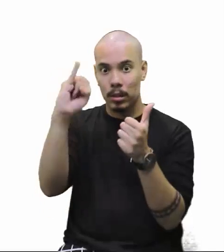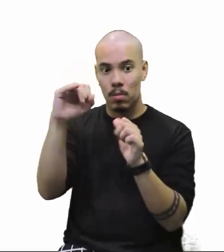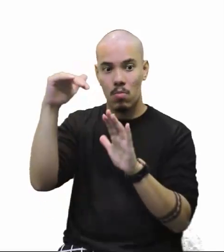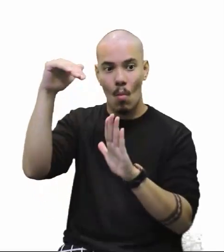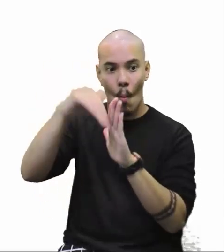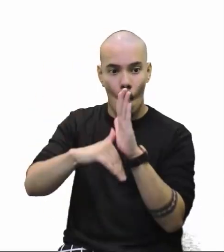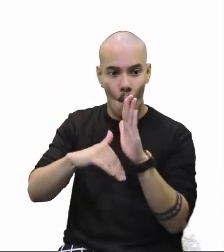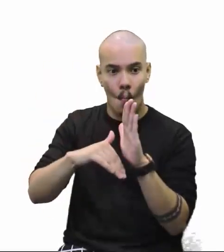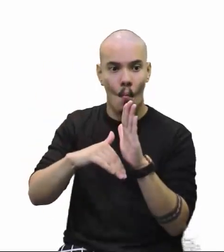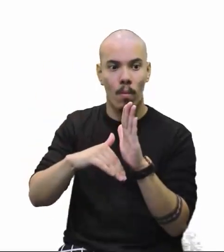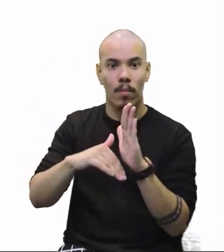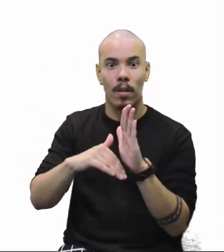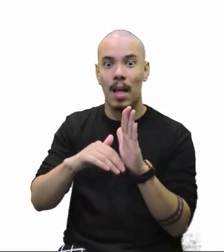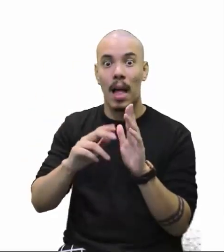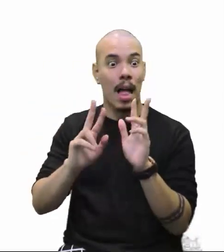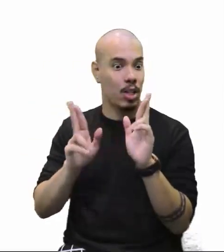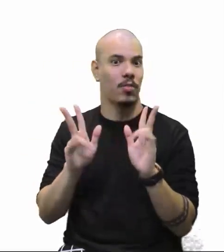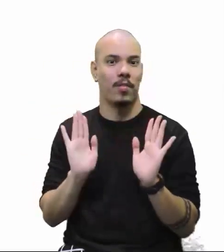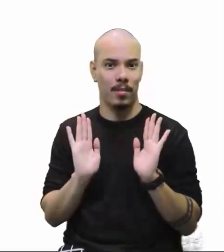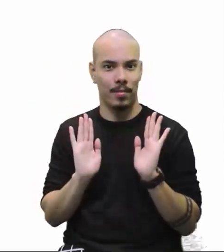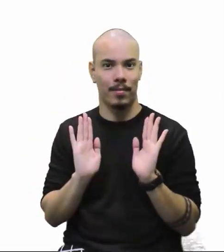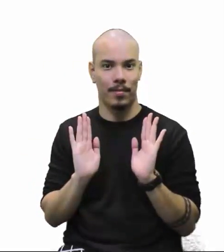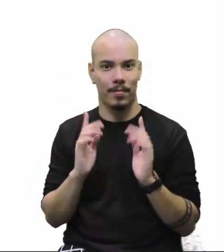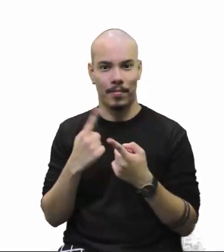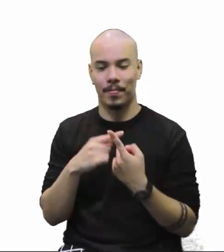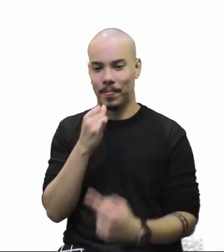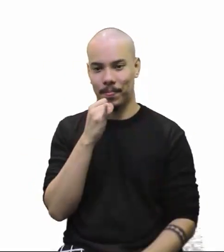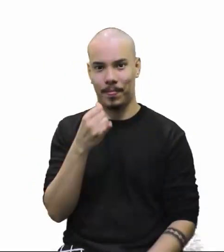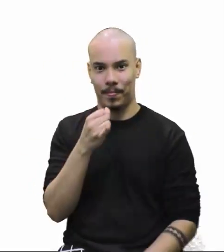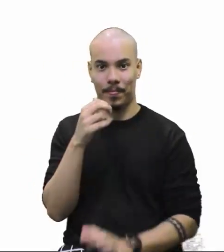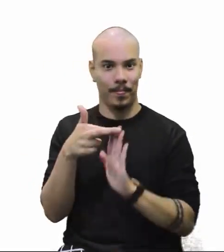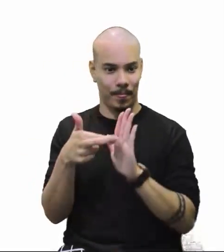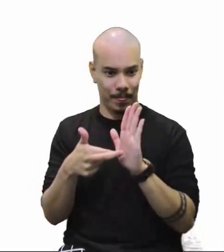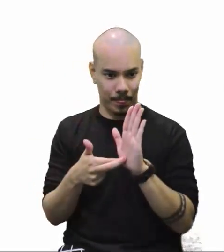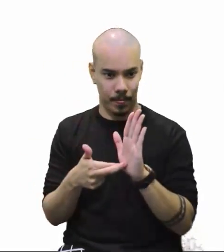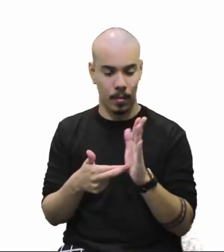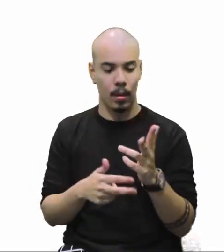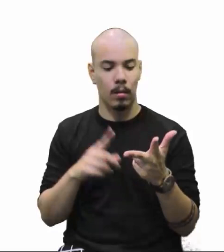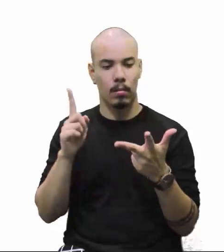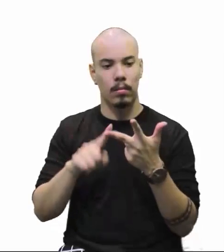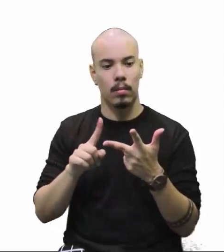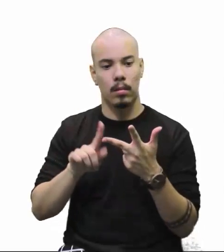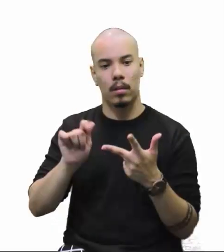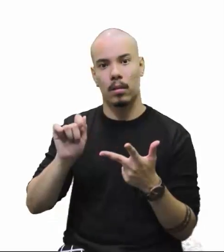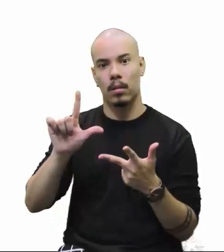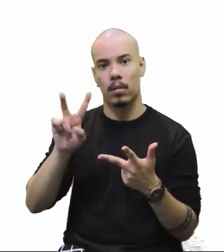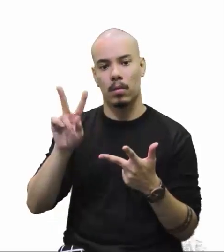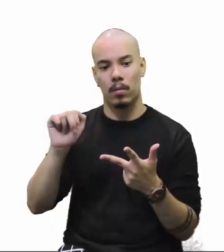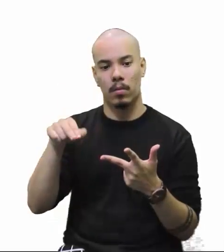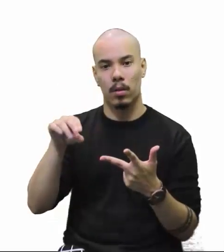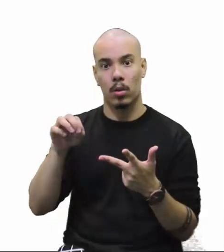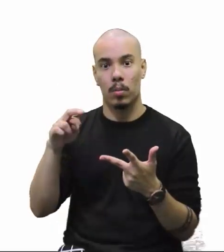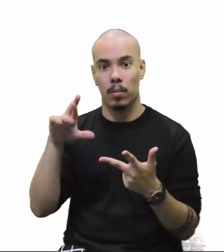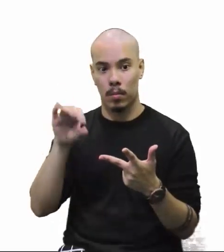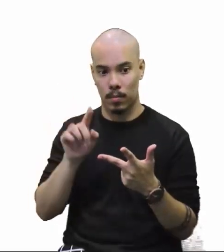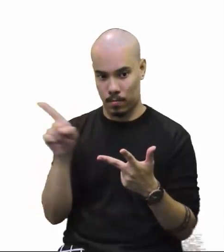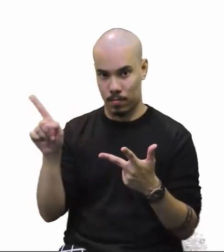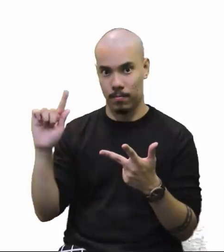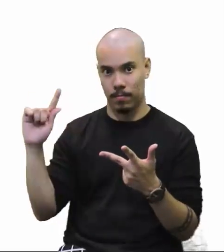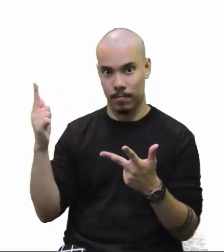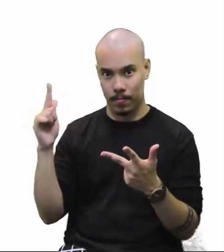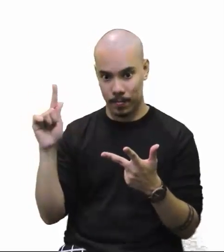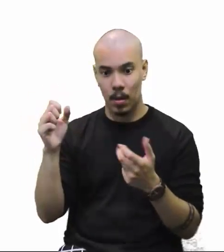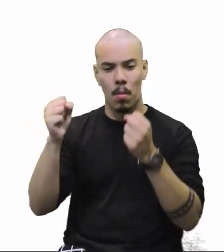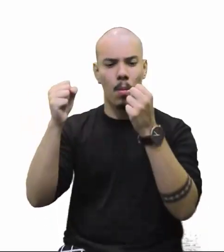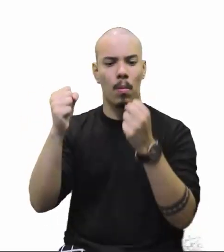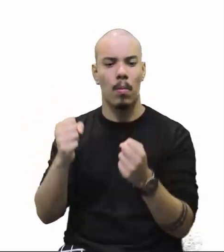do amperímetro, melhor. Para não passar corrente, né? Isso. Galvanômetro pode medir correntes elétricas de